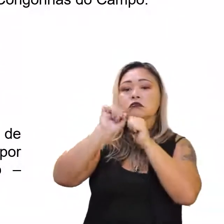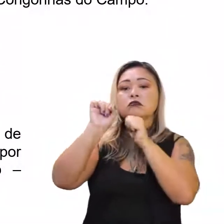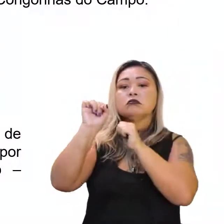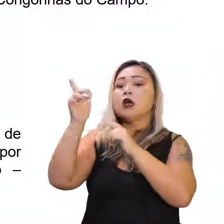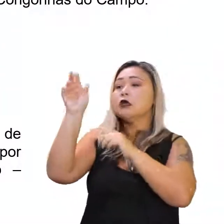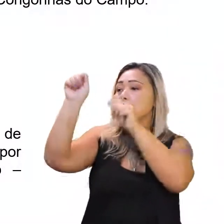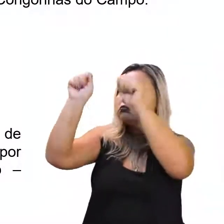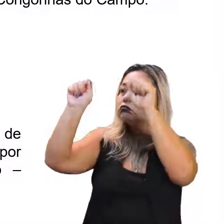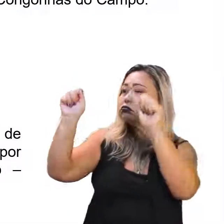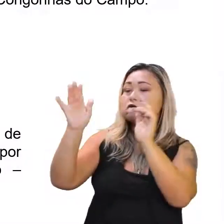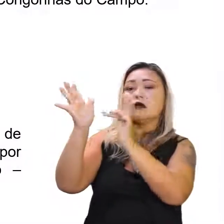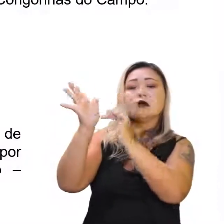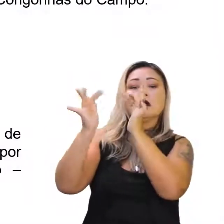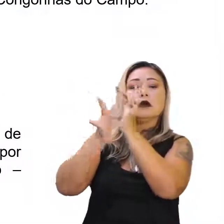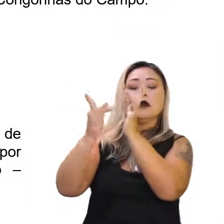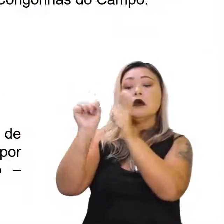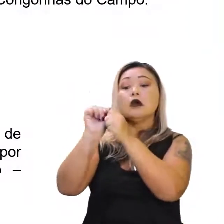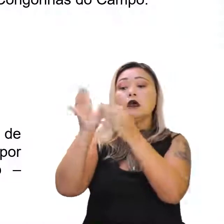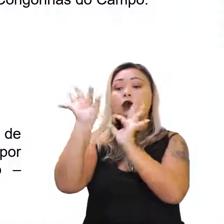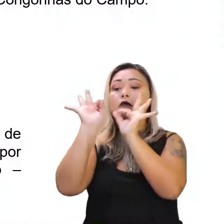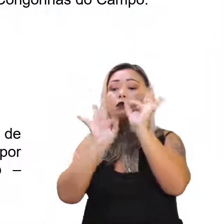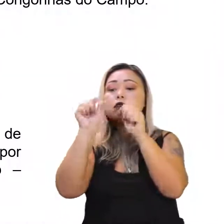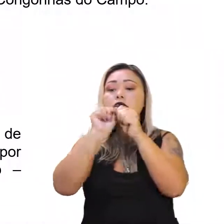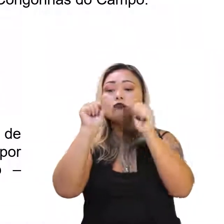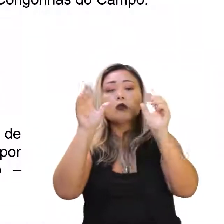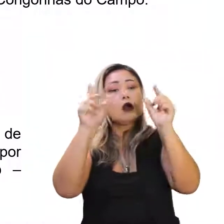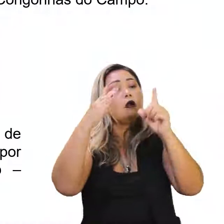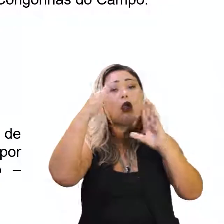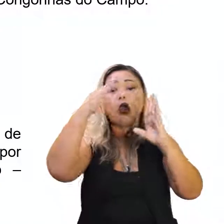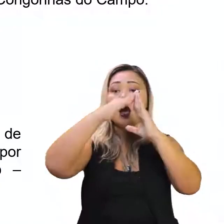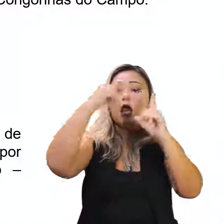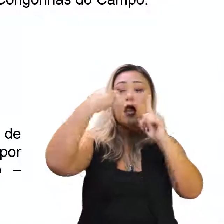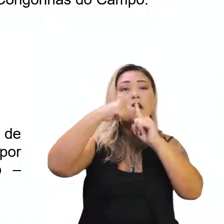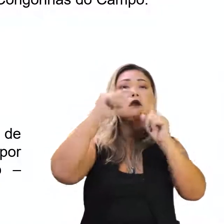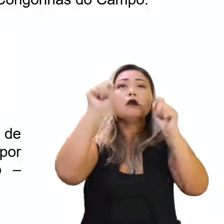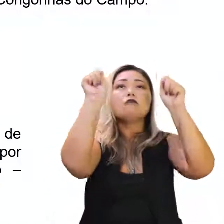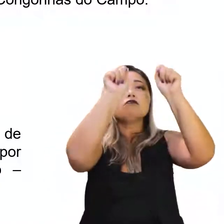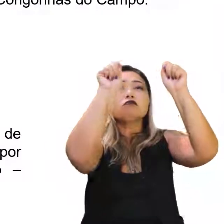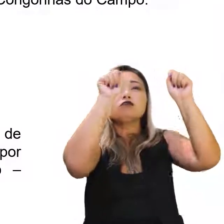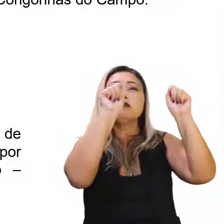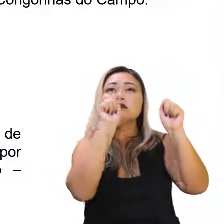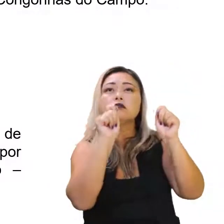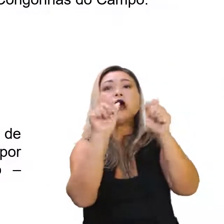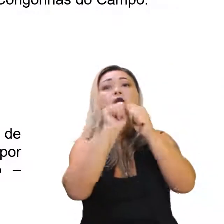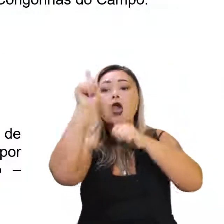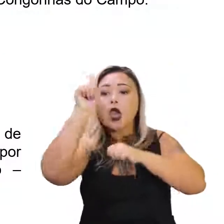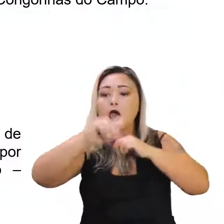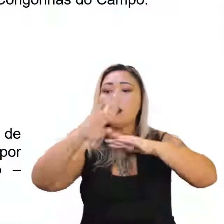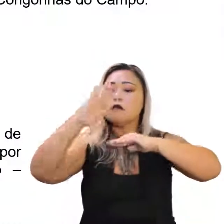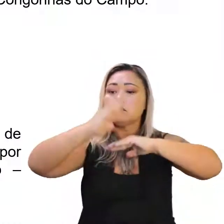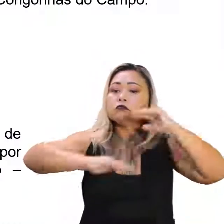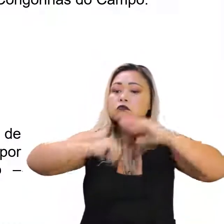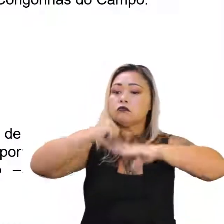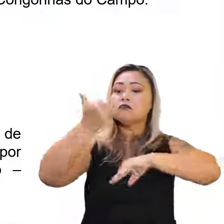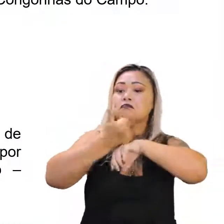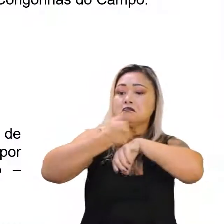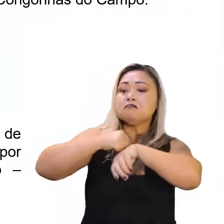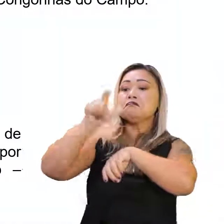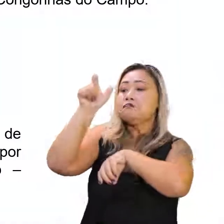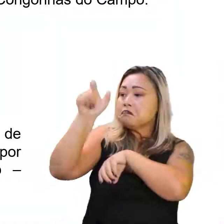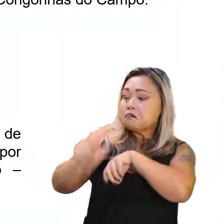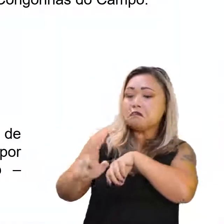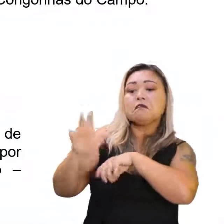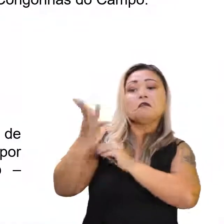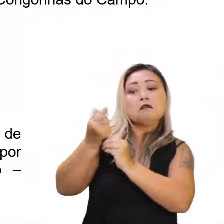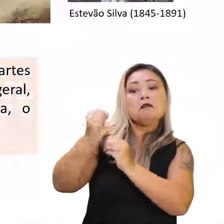e também ele trabalhou muito em ornamentação de igreja. Então, é um artista que nós destacamos como importante, um